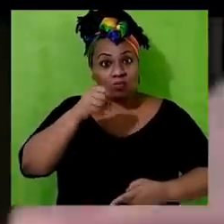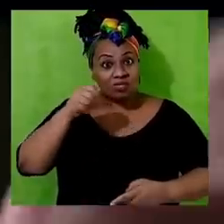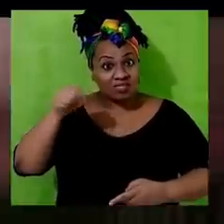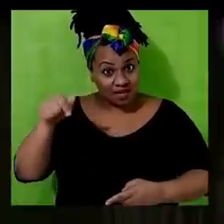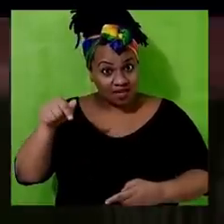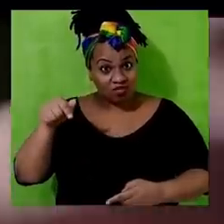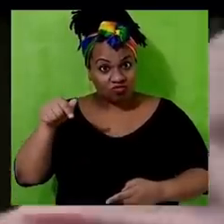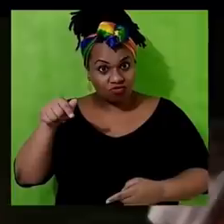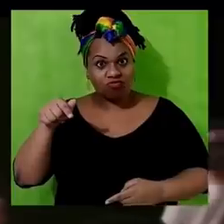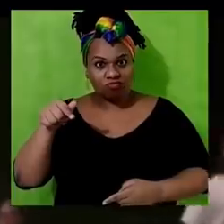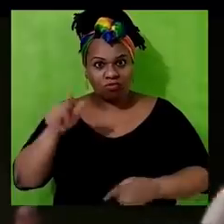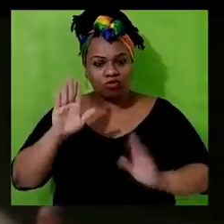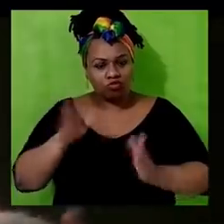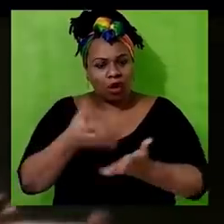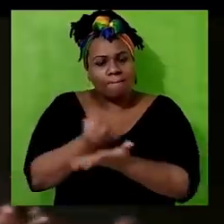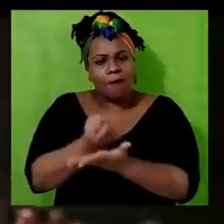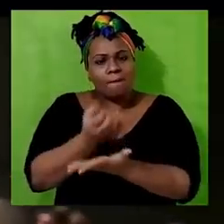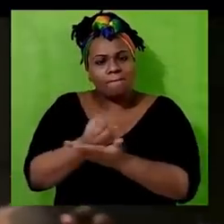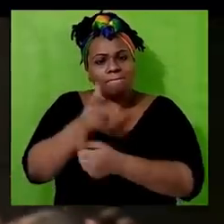2007,